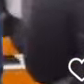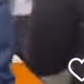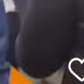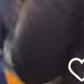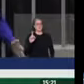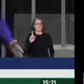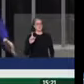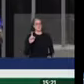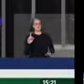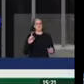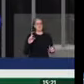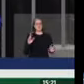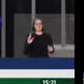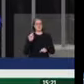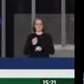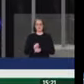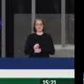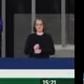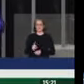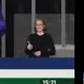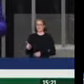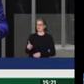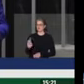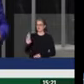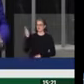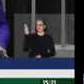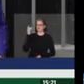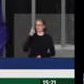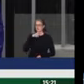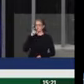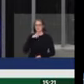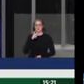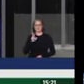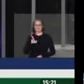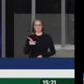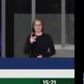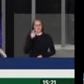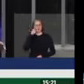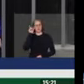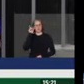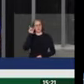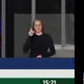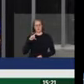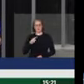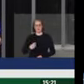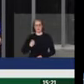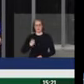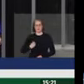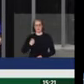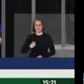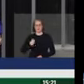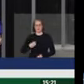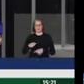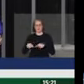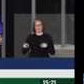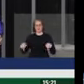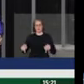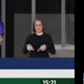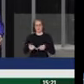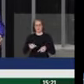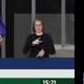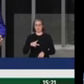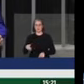mesmo parou. É um jogo de fake news. Ontem eu estava na sala do presidente